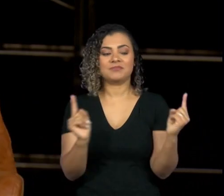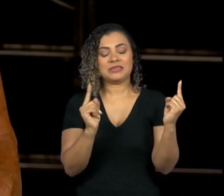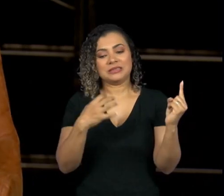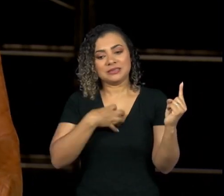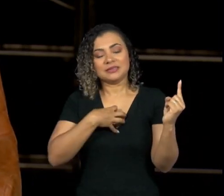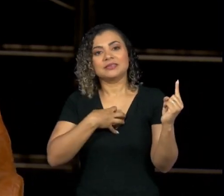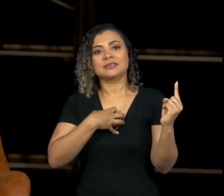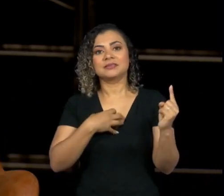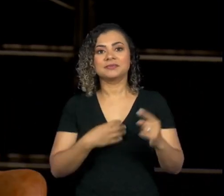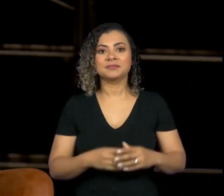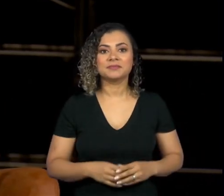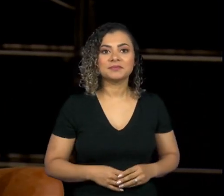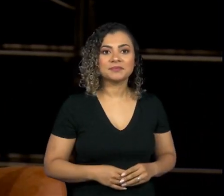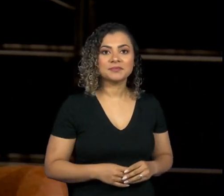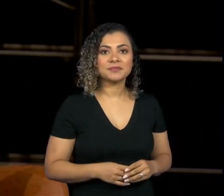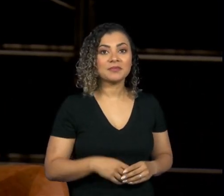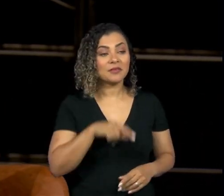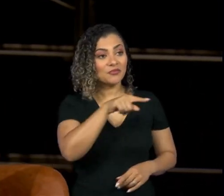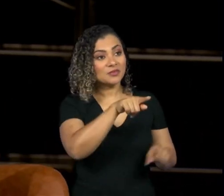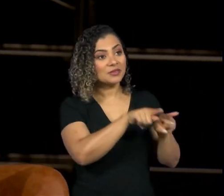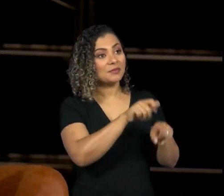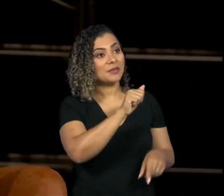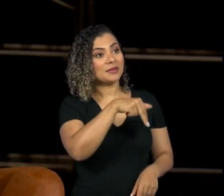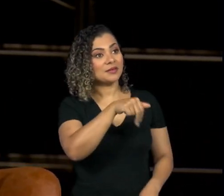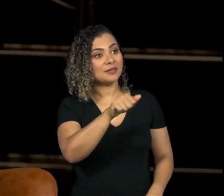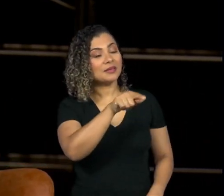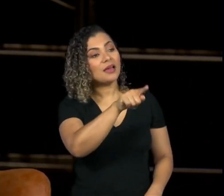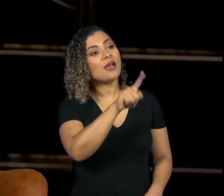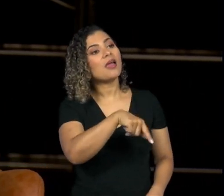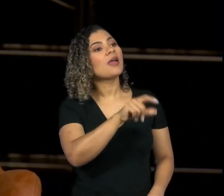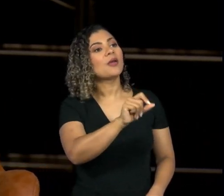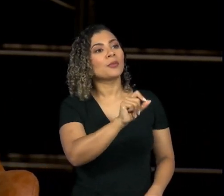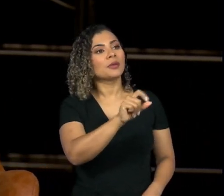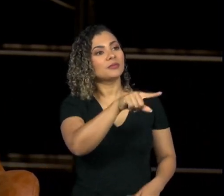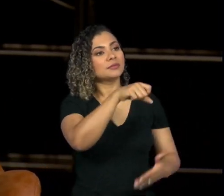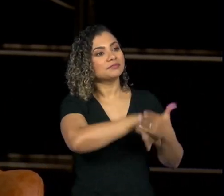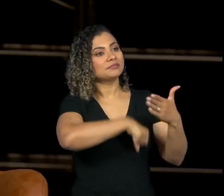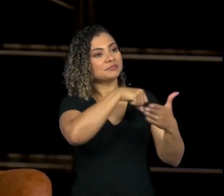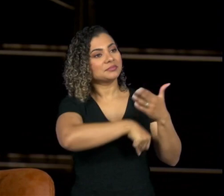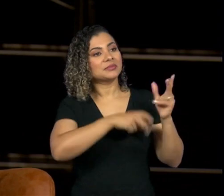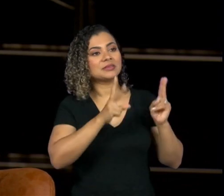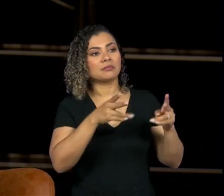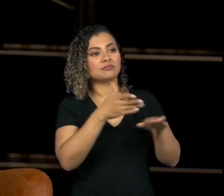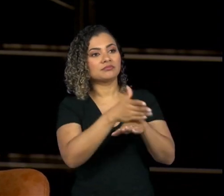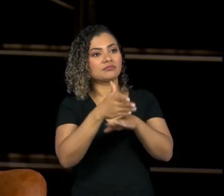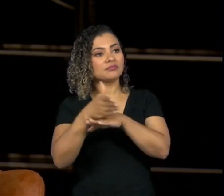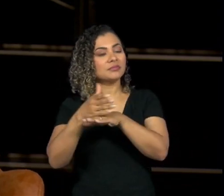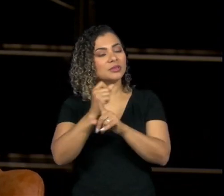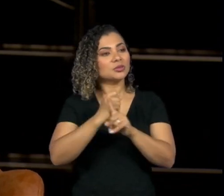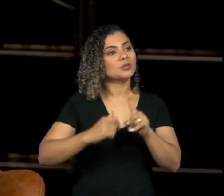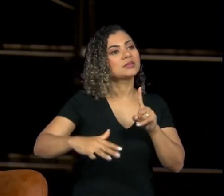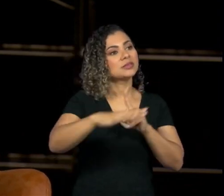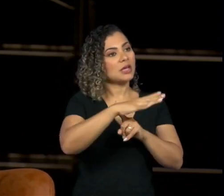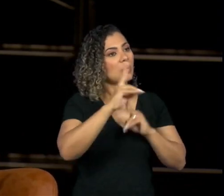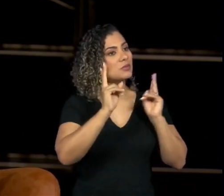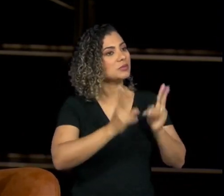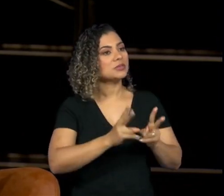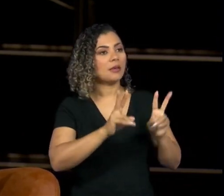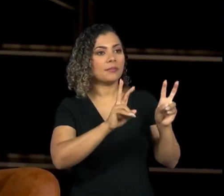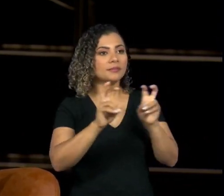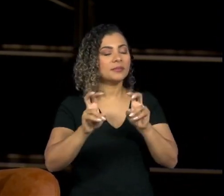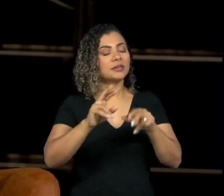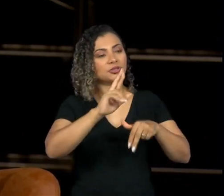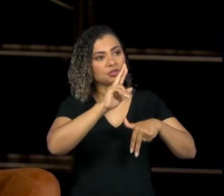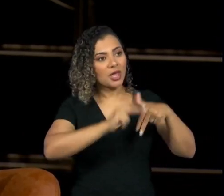certeza. Ana, você é também o que a gente pode chamar de uma multiativista, né? Está sempre envolvida nas causas sociais, nas questões